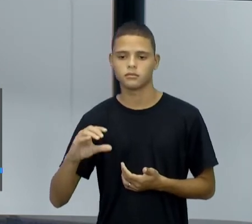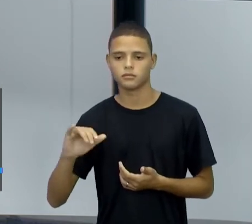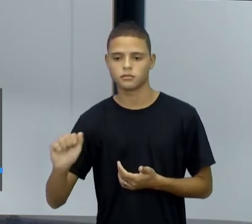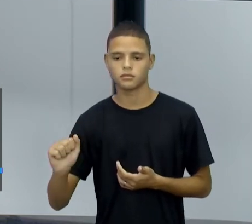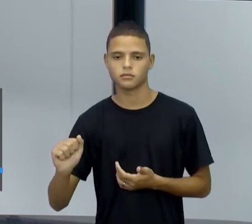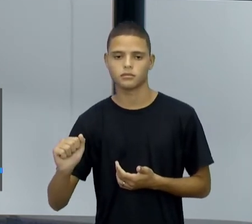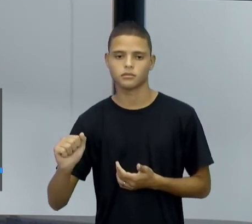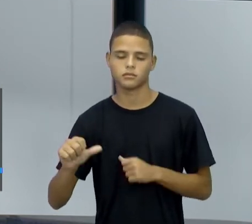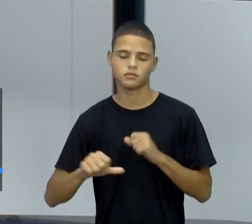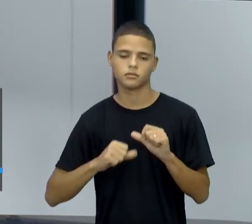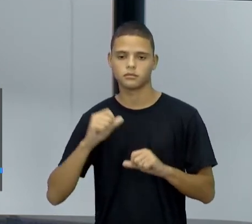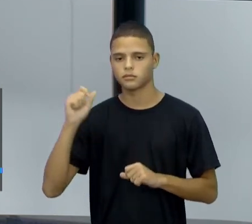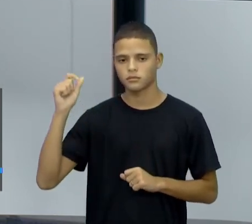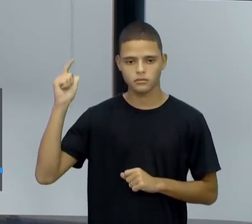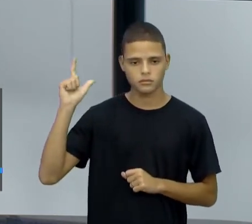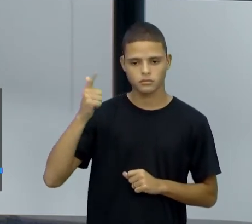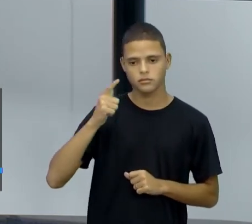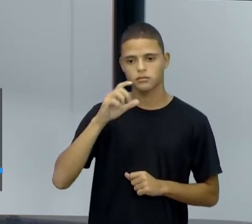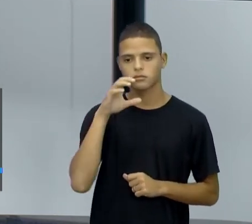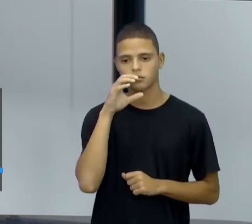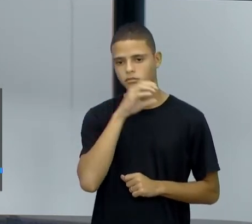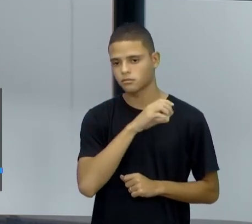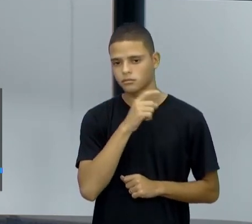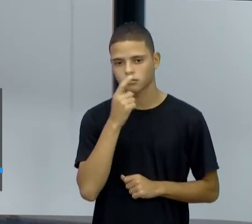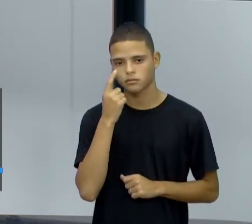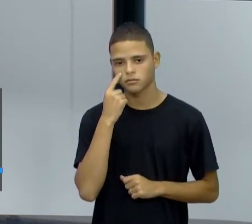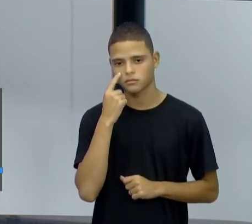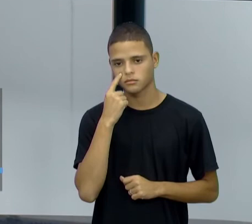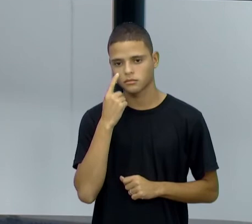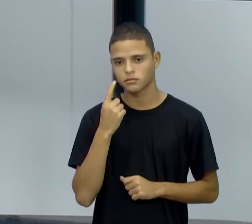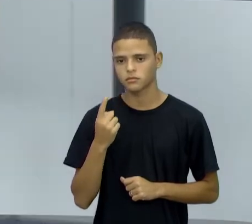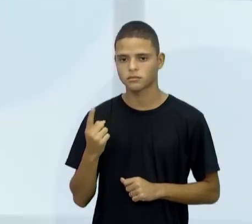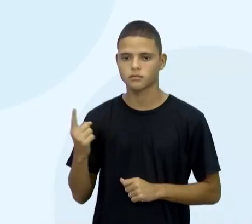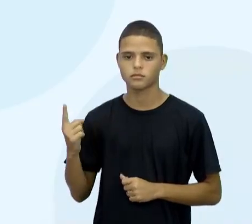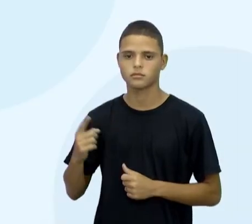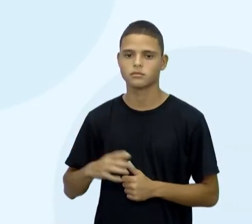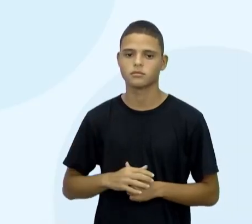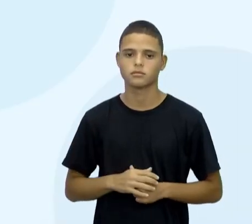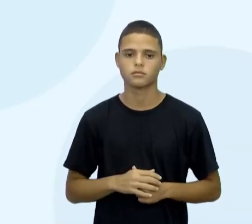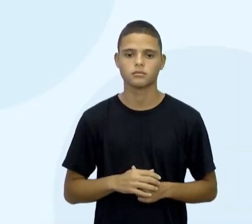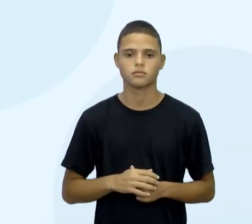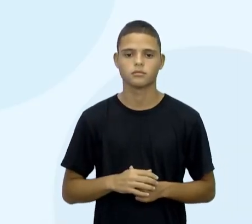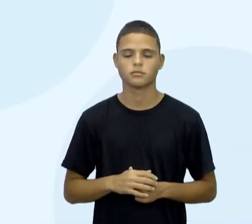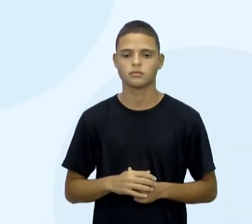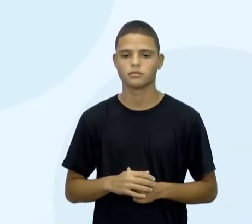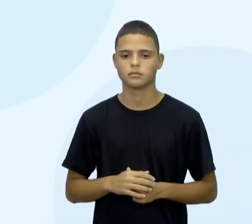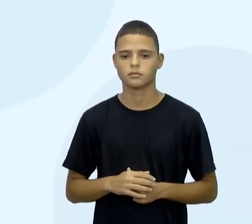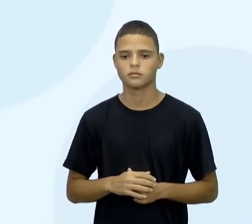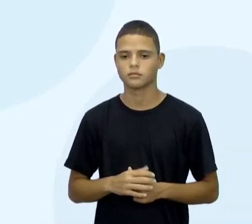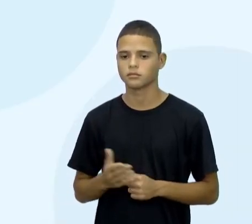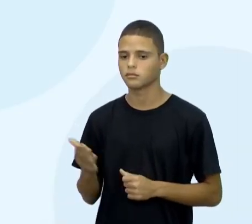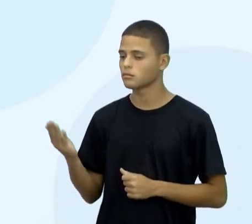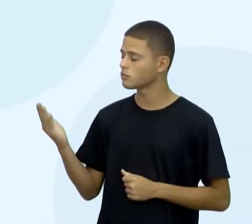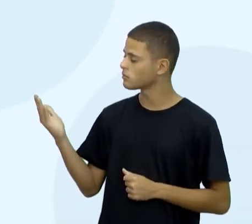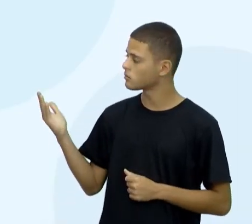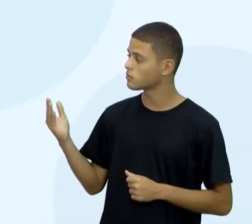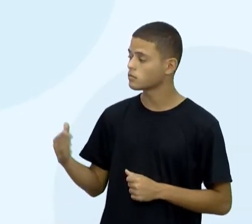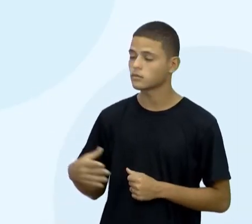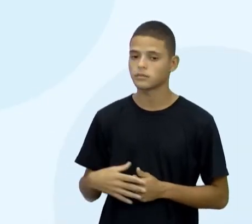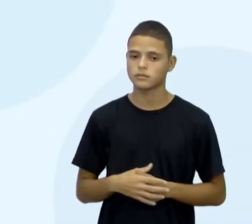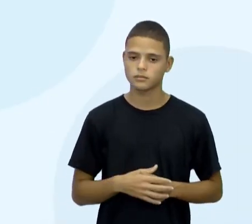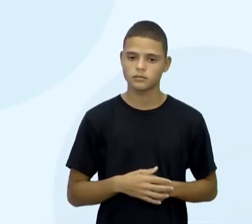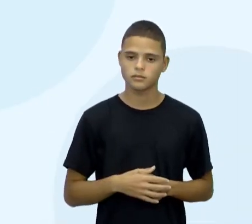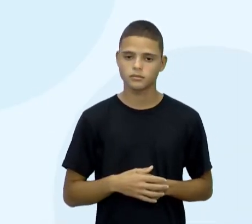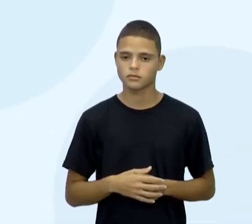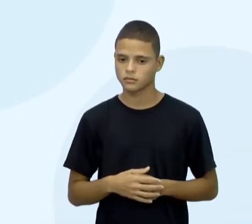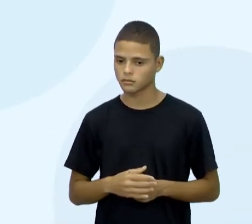em luz. Tá certo? Eu trouxe uma animação aqui desse circuito para vocês, ó. Então, essa animação que eu coloquei para vocês, ó. O